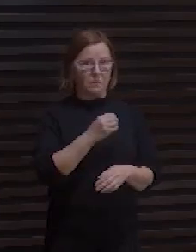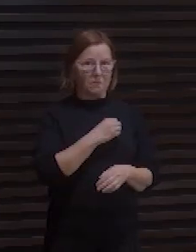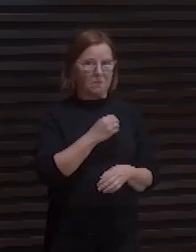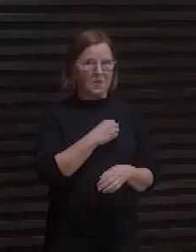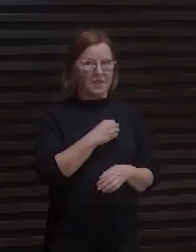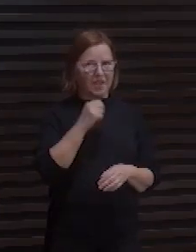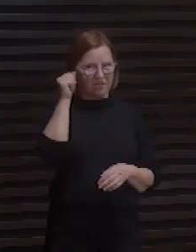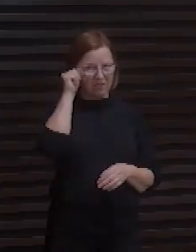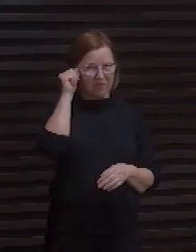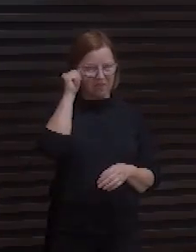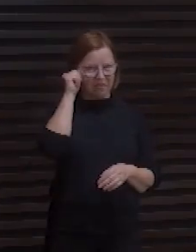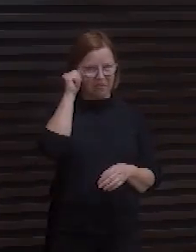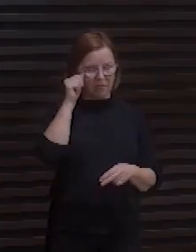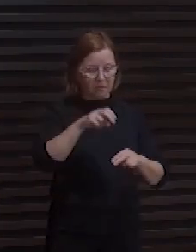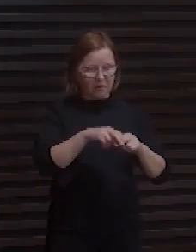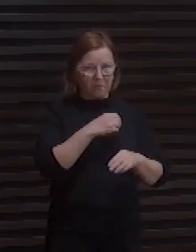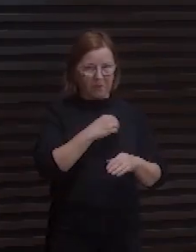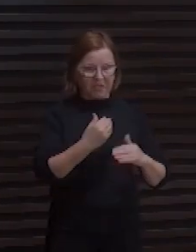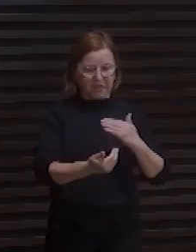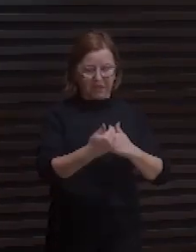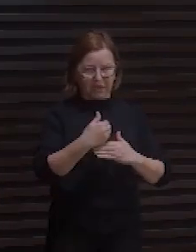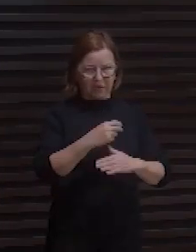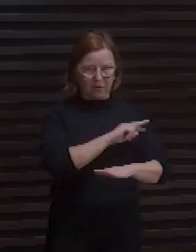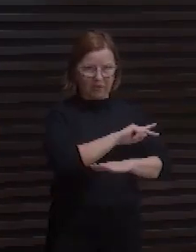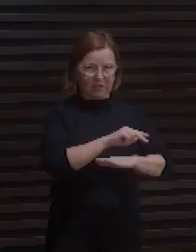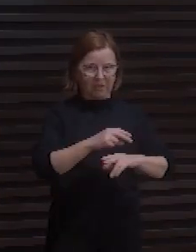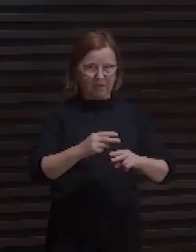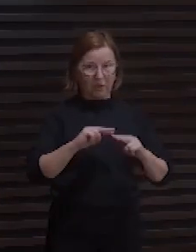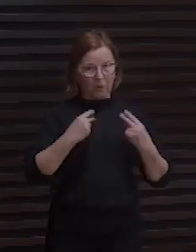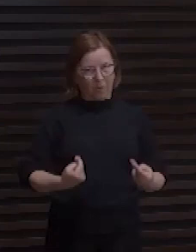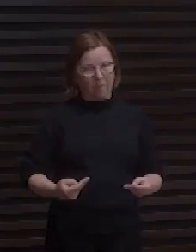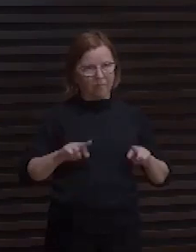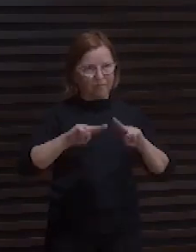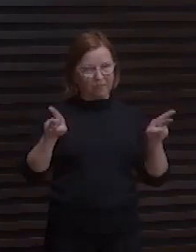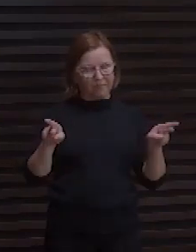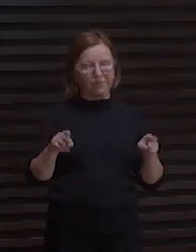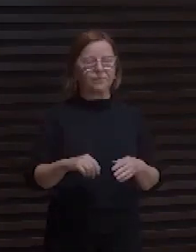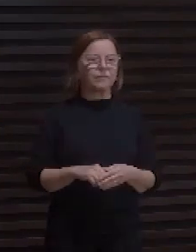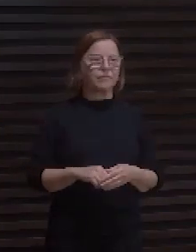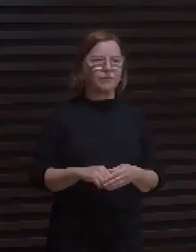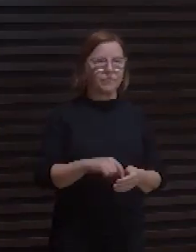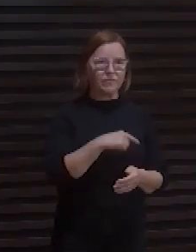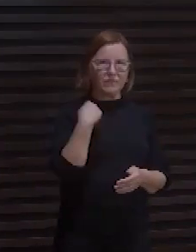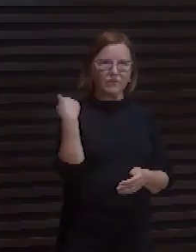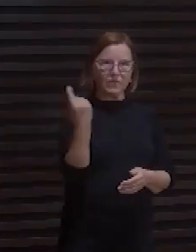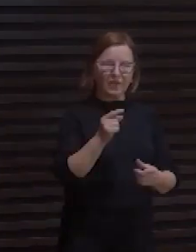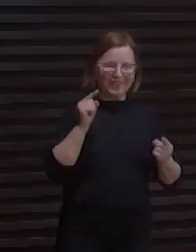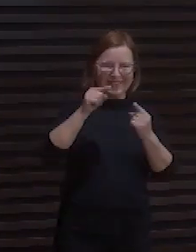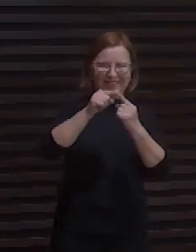da entrada do pecado na raça humana, é outra coisa. O nosso destino é a